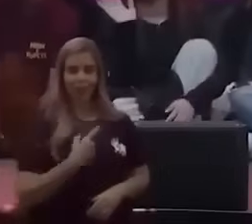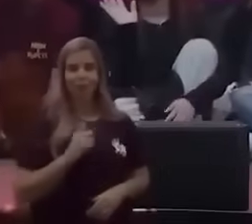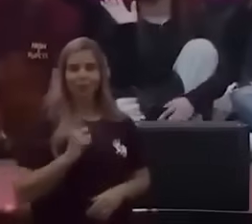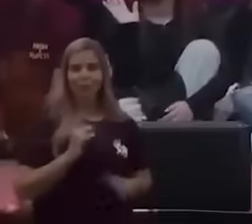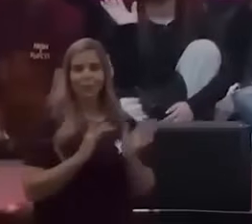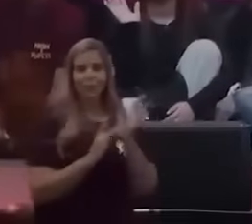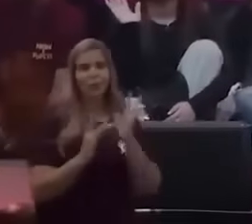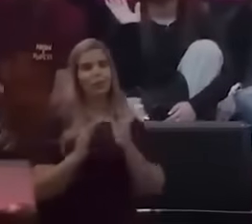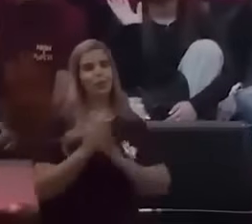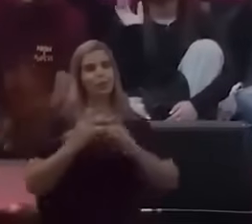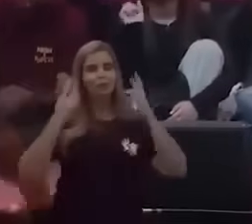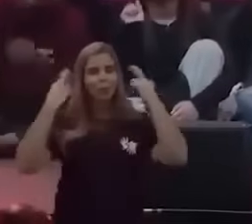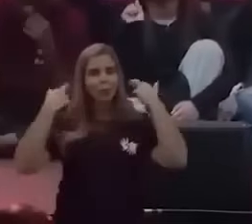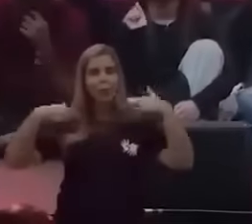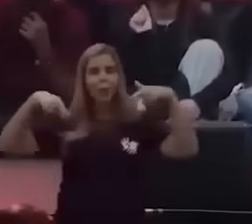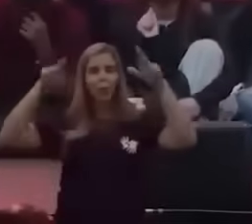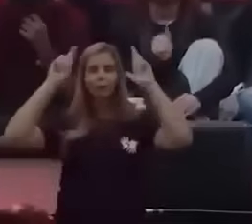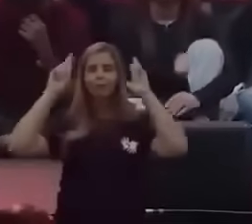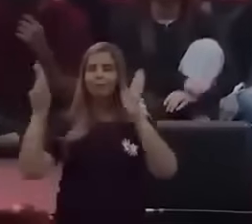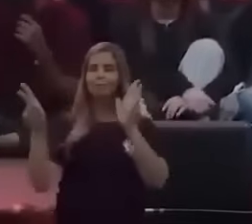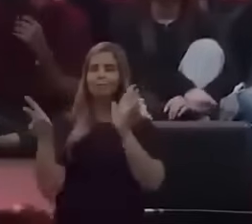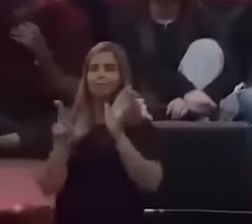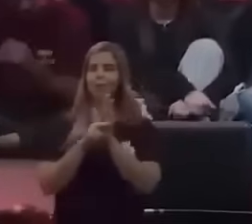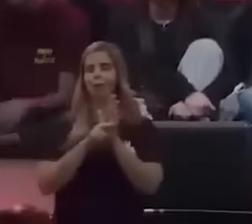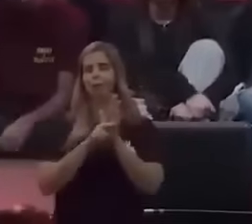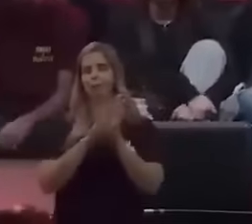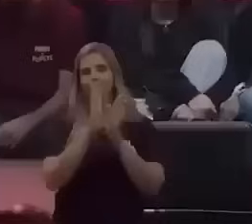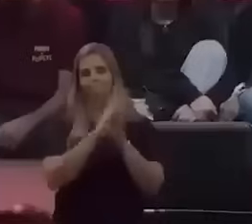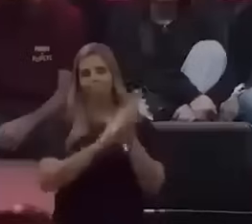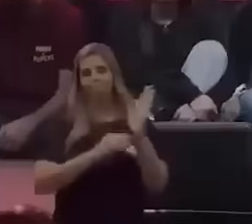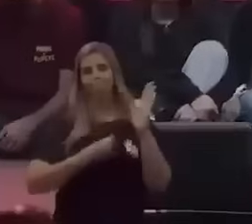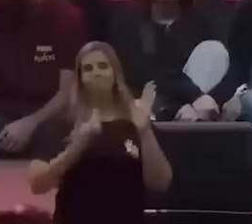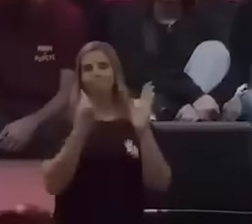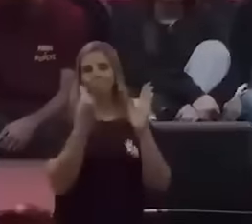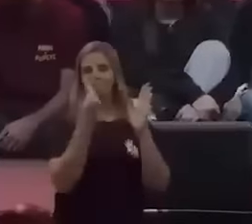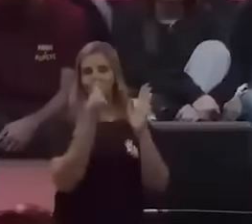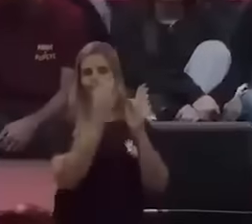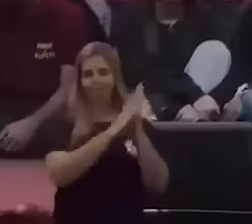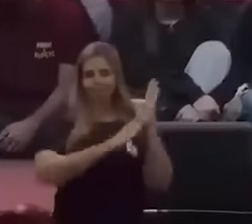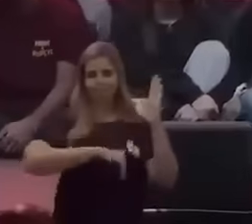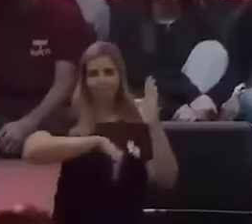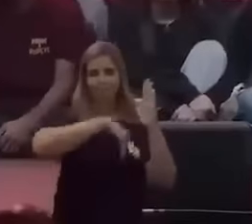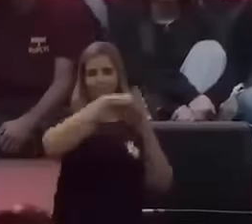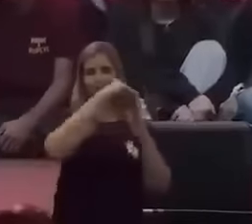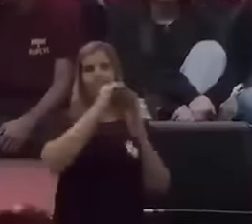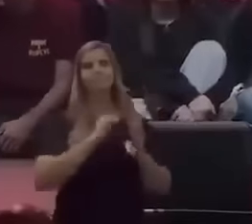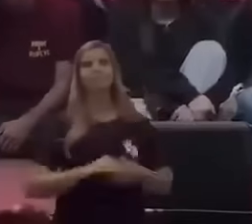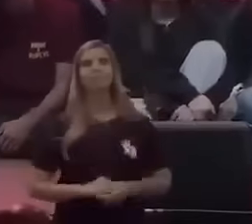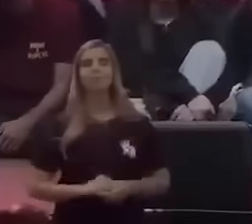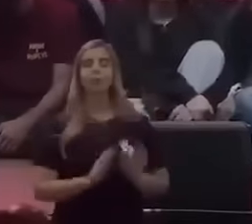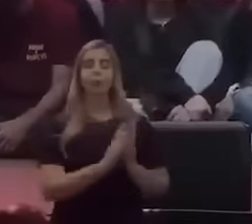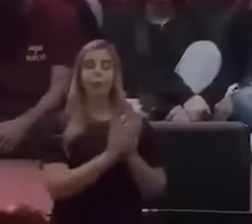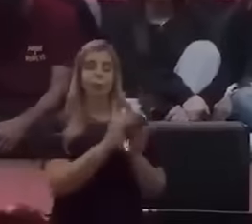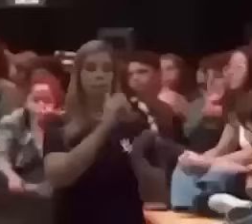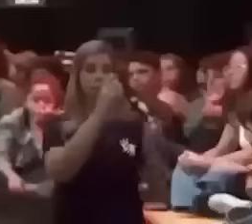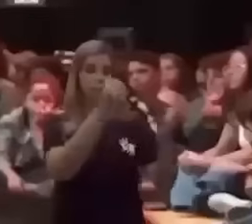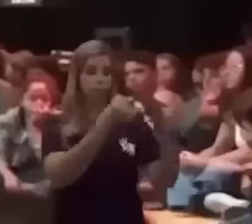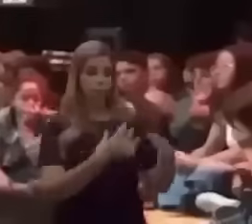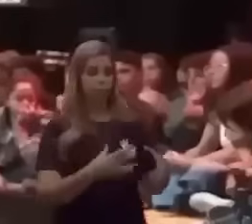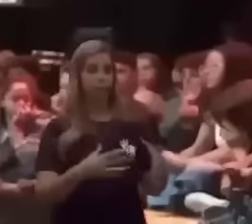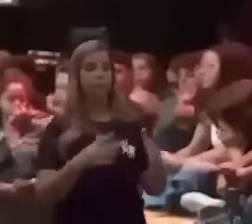nosso Cordeiro Pascal. Diz a Bíblia que, tendo ele cantado um